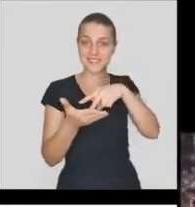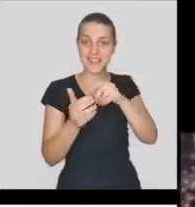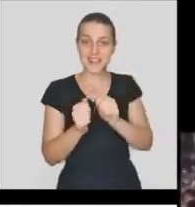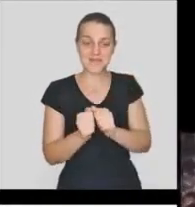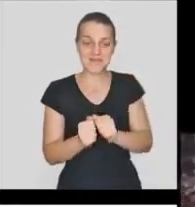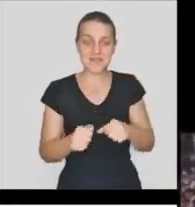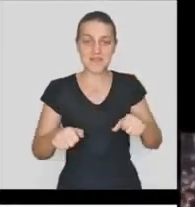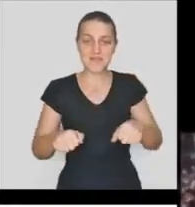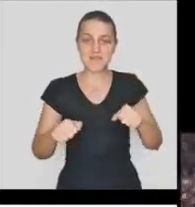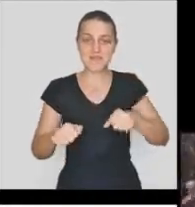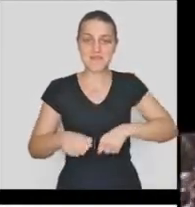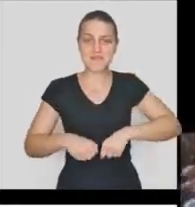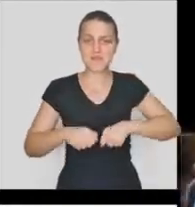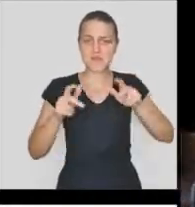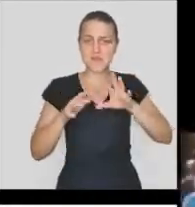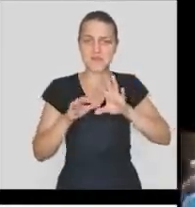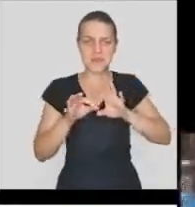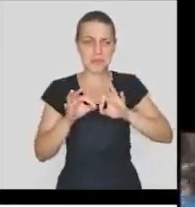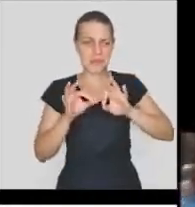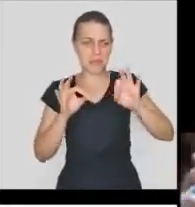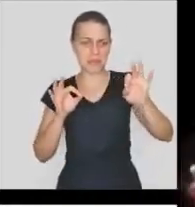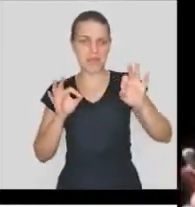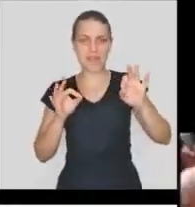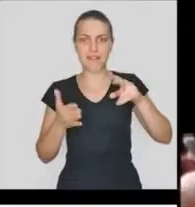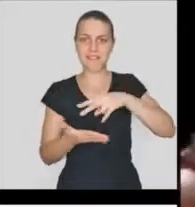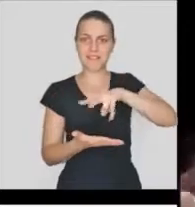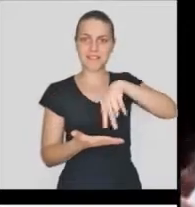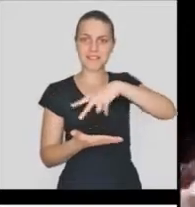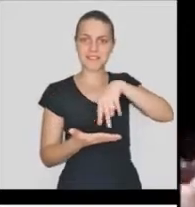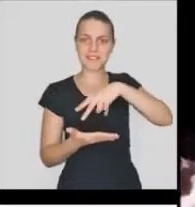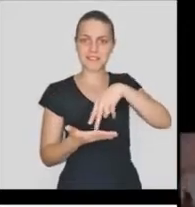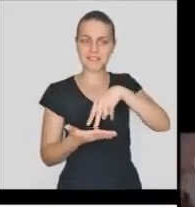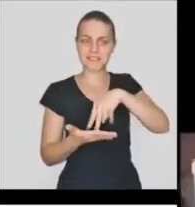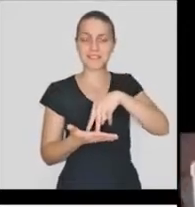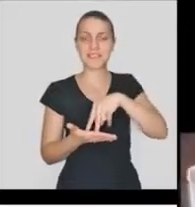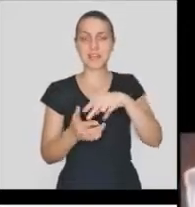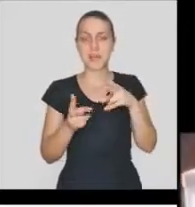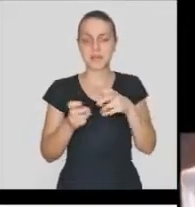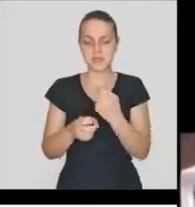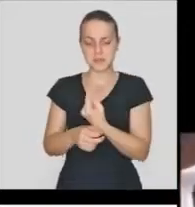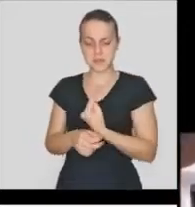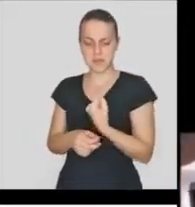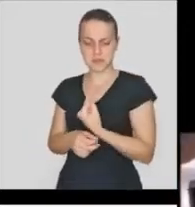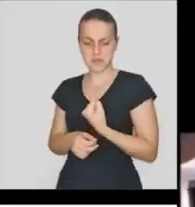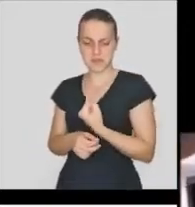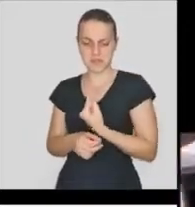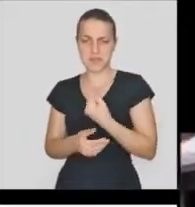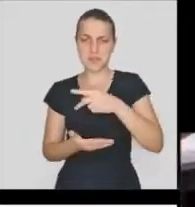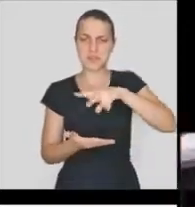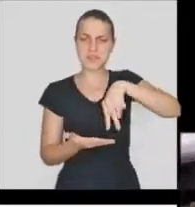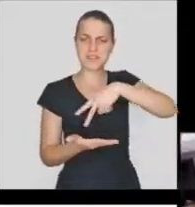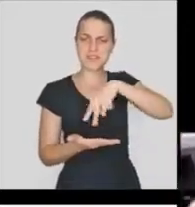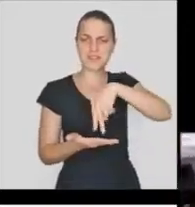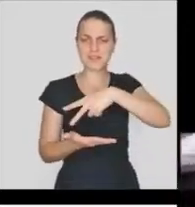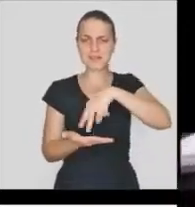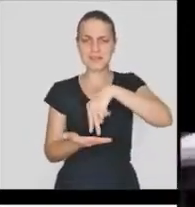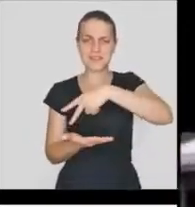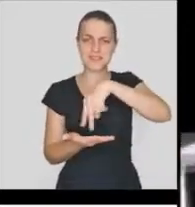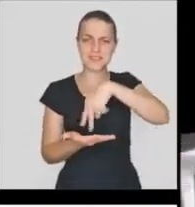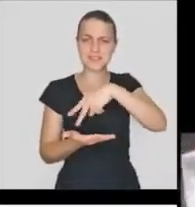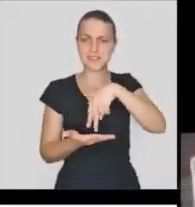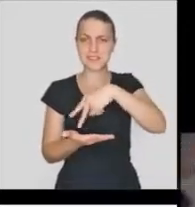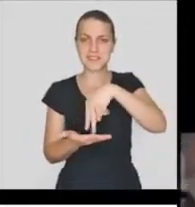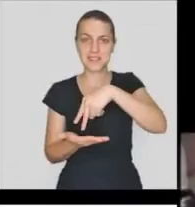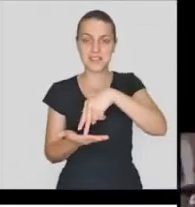as muletas longe e continua dançando. Daí lá em cima a gente vê ele dançando sozinho, no meio do povo, se remexendo